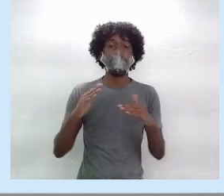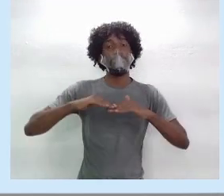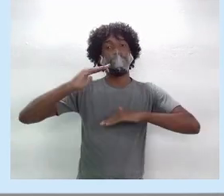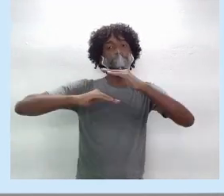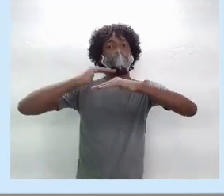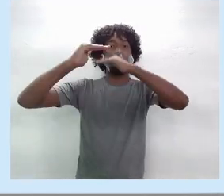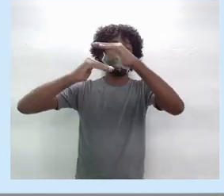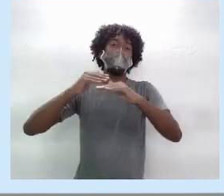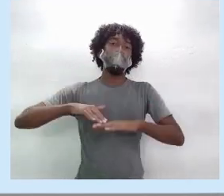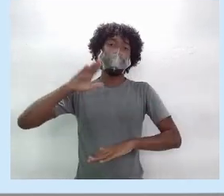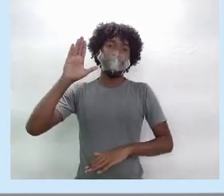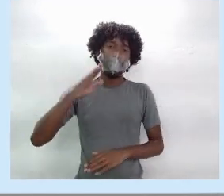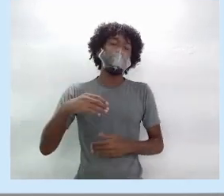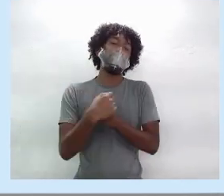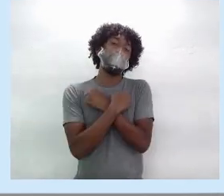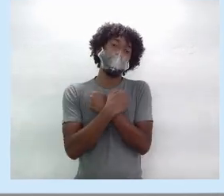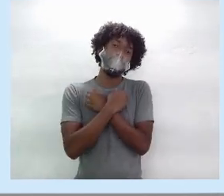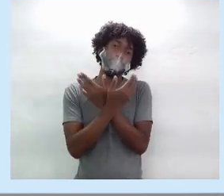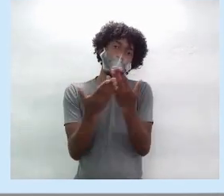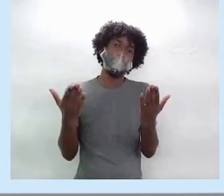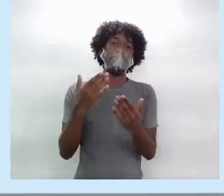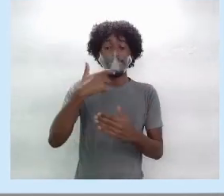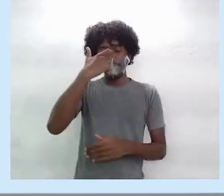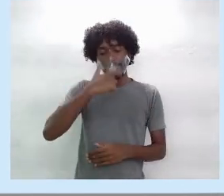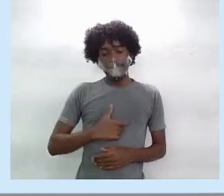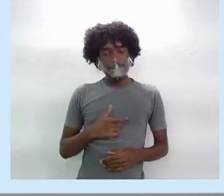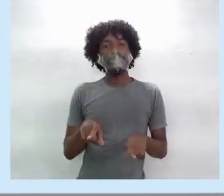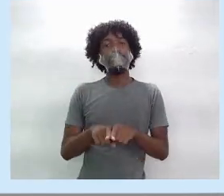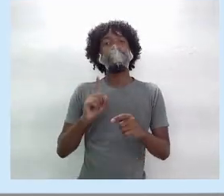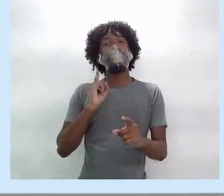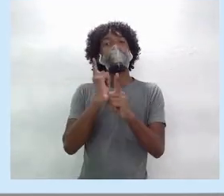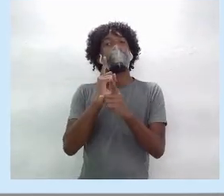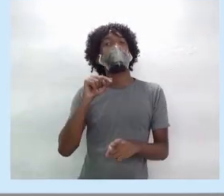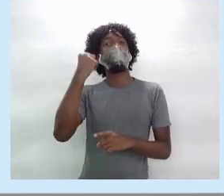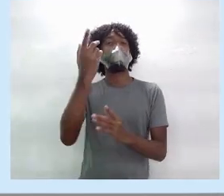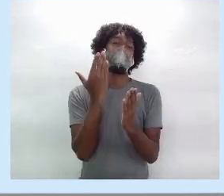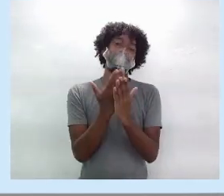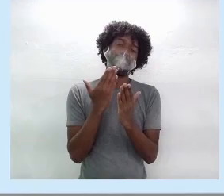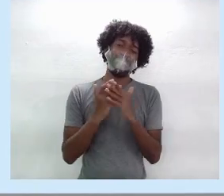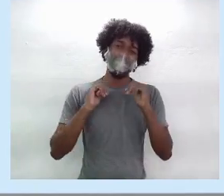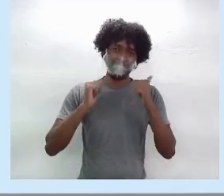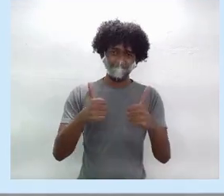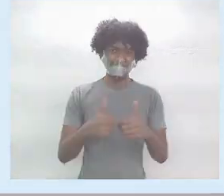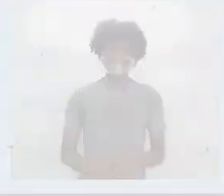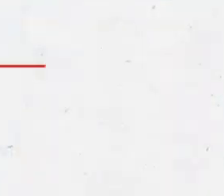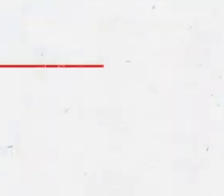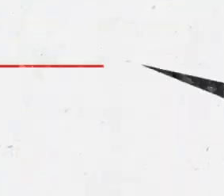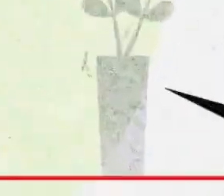dia. Um grande abraço do professor aqui e a gente se encontra na próxima aula.